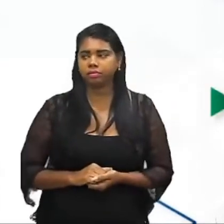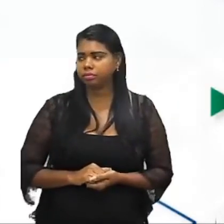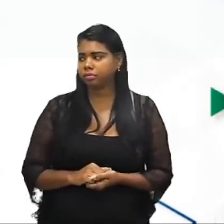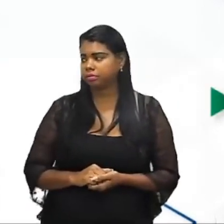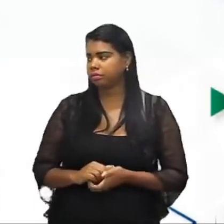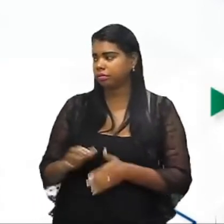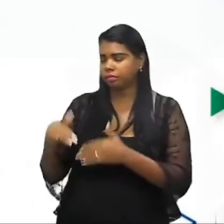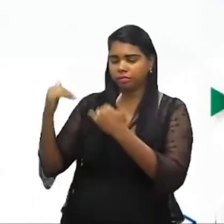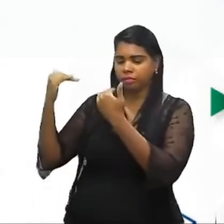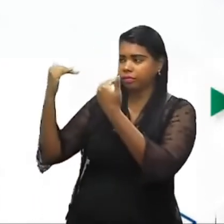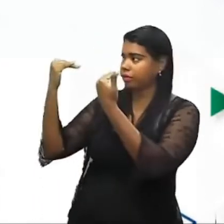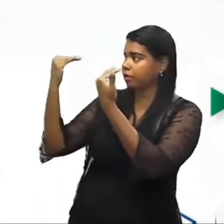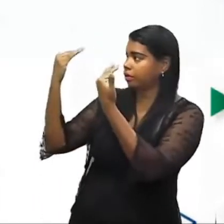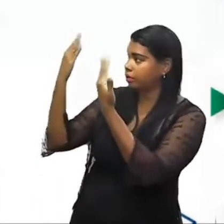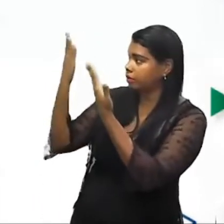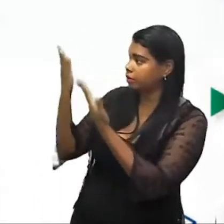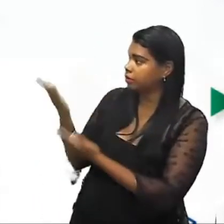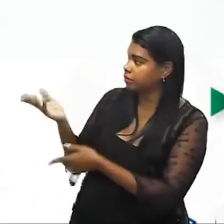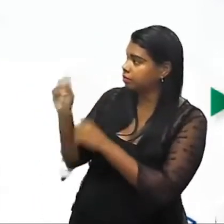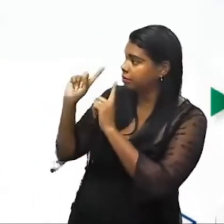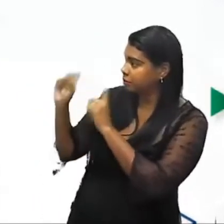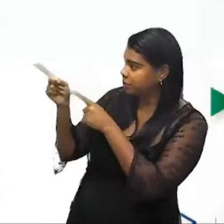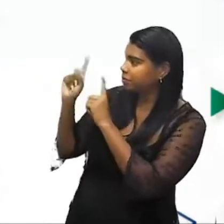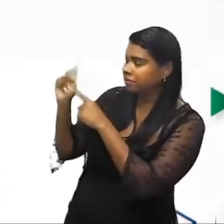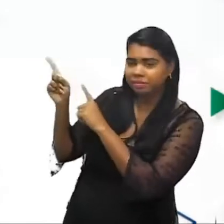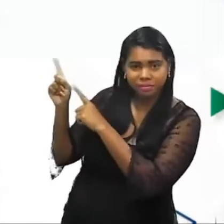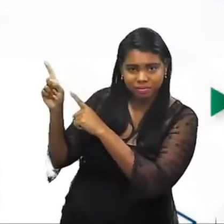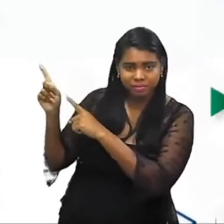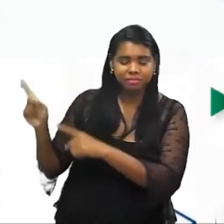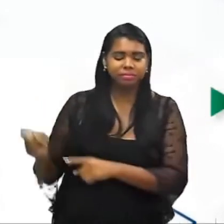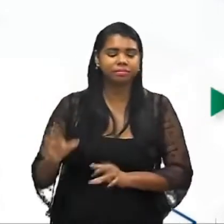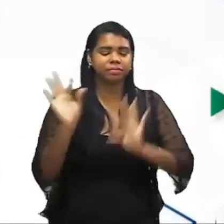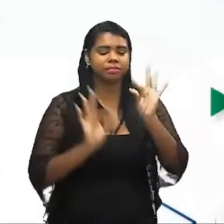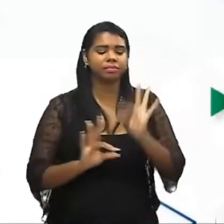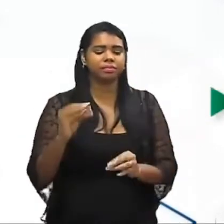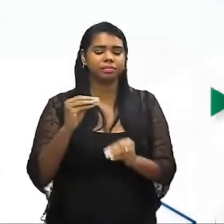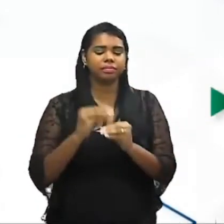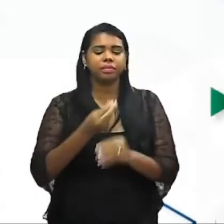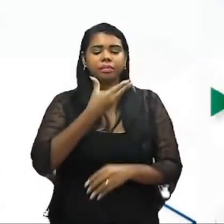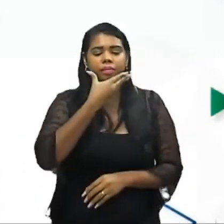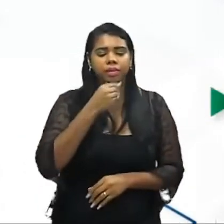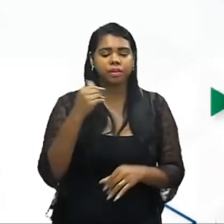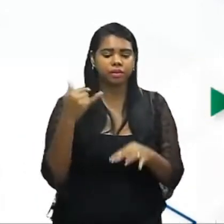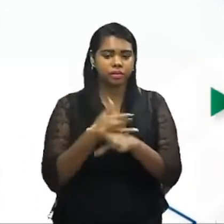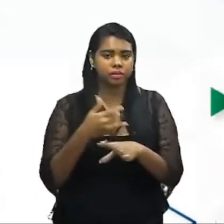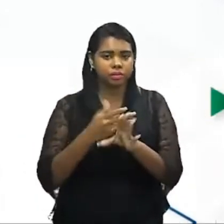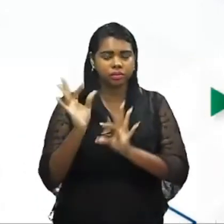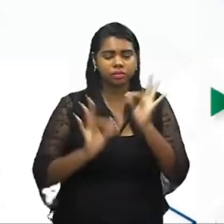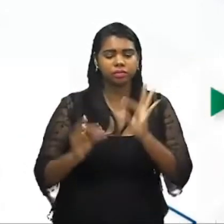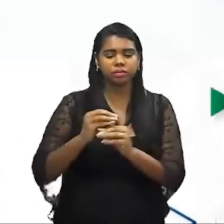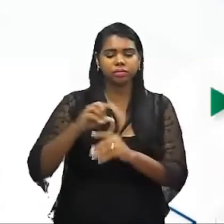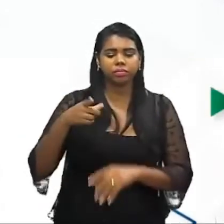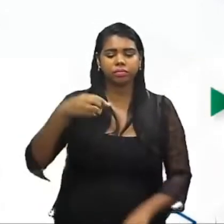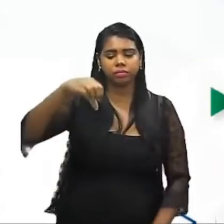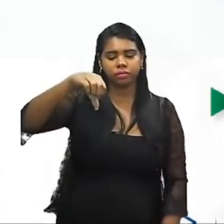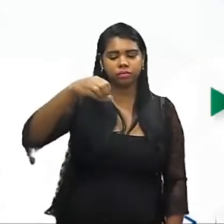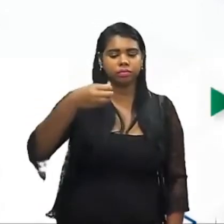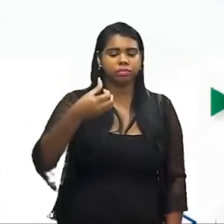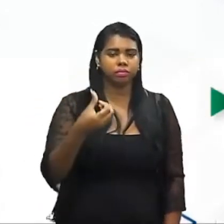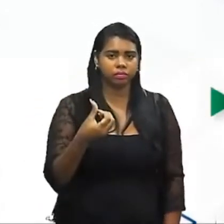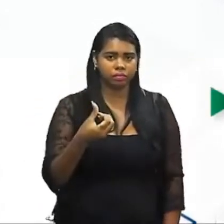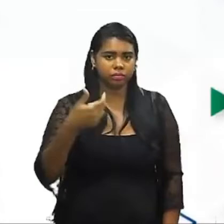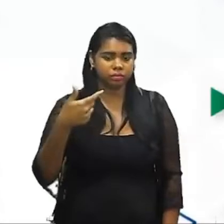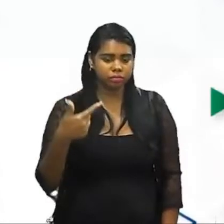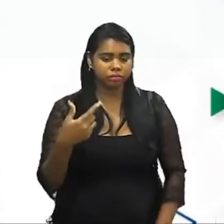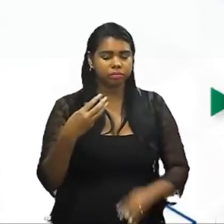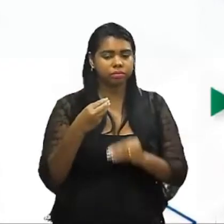gente tem duas gravuras que ele produziu de um álbum chamado Meninos do Recife, que ele produziu em 1962. Então,